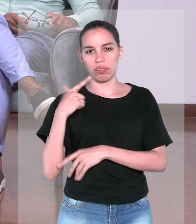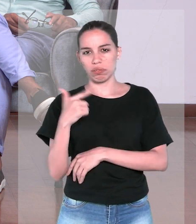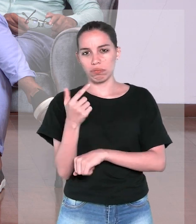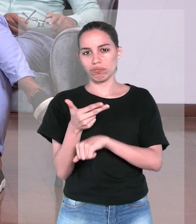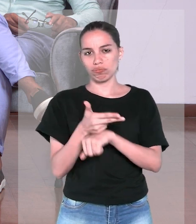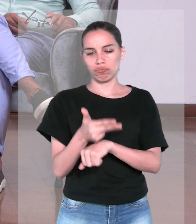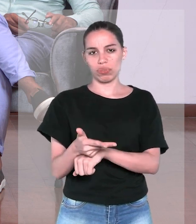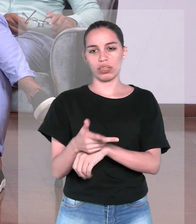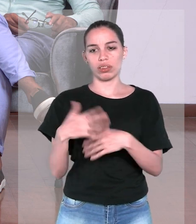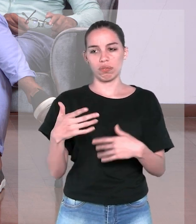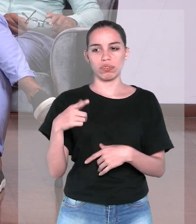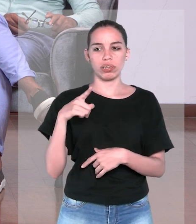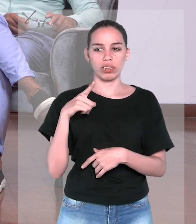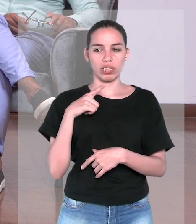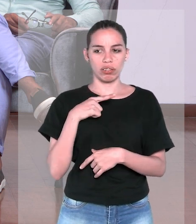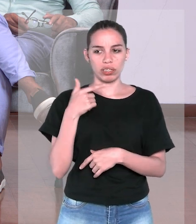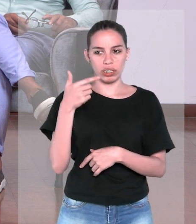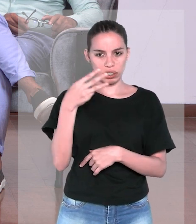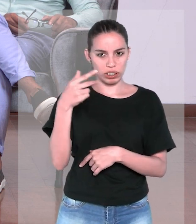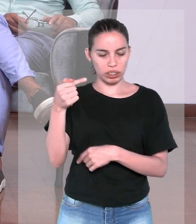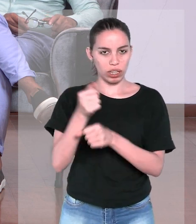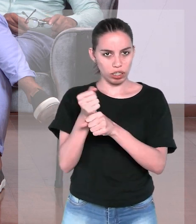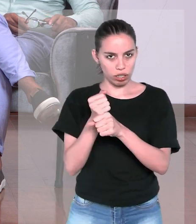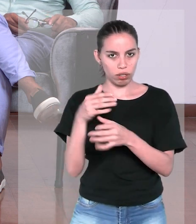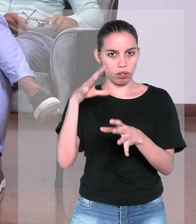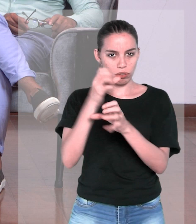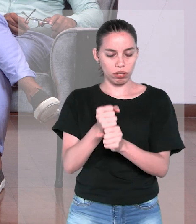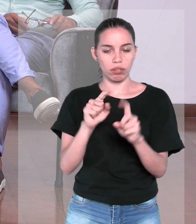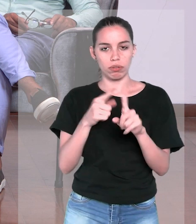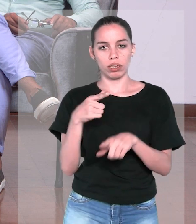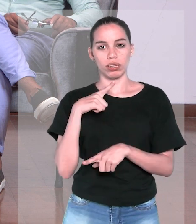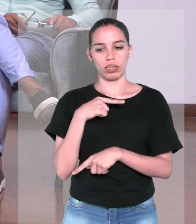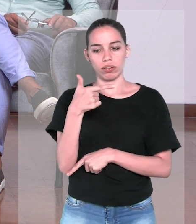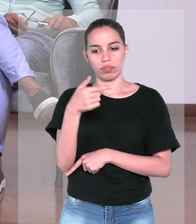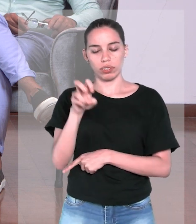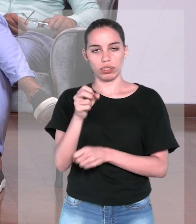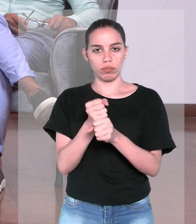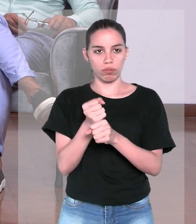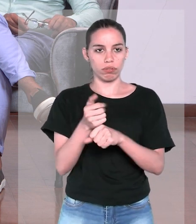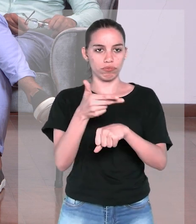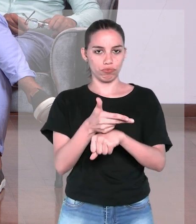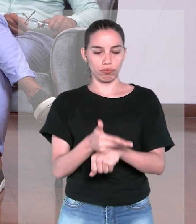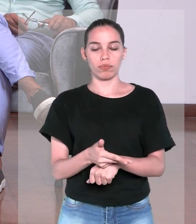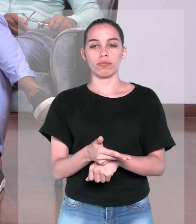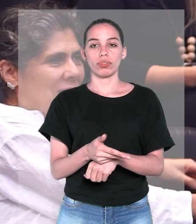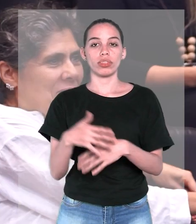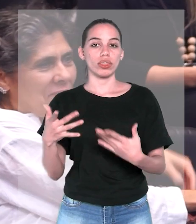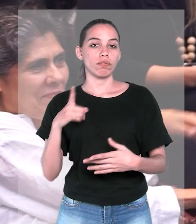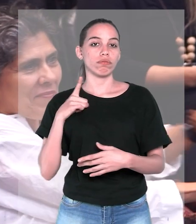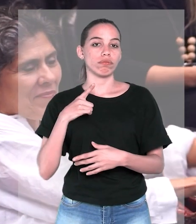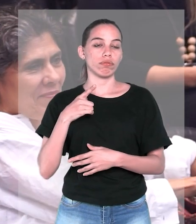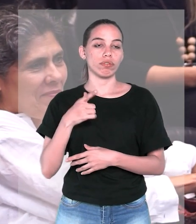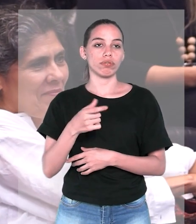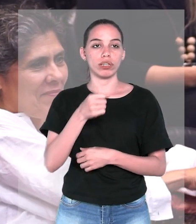Então, dos 37 anos, a gente tem uns 25 gravados, com autores e autoras brasileiros. Na plateia,